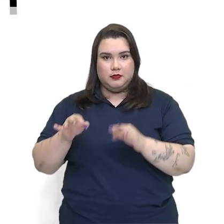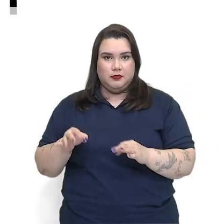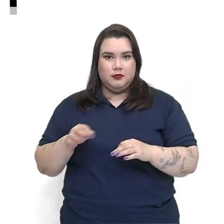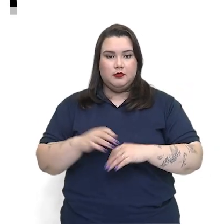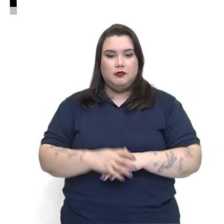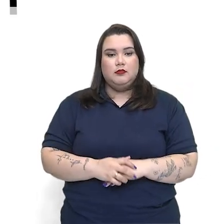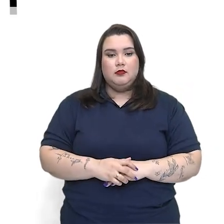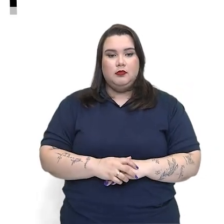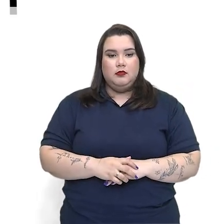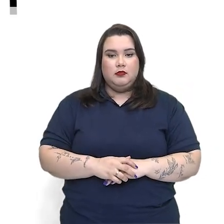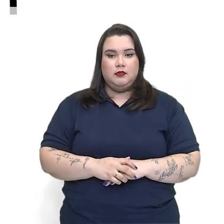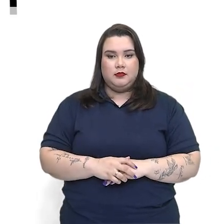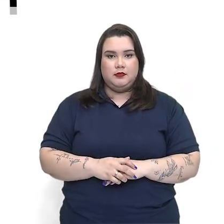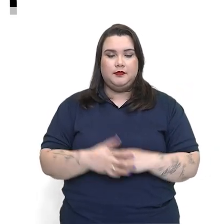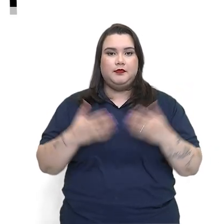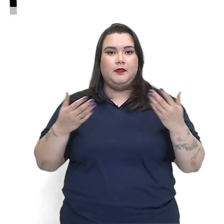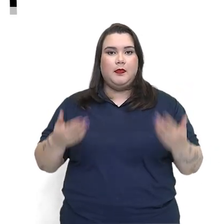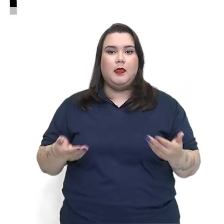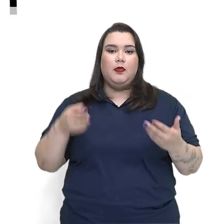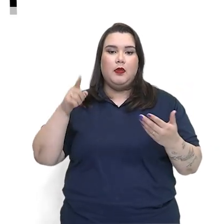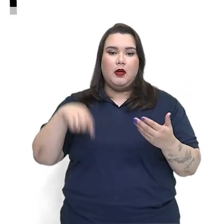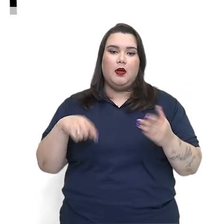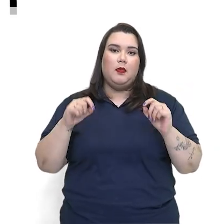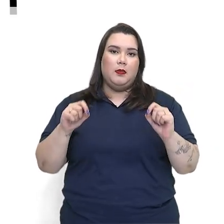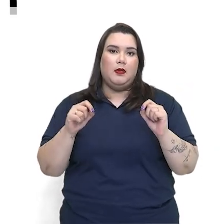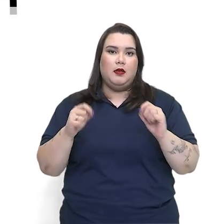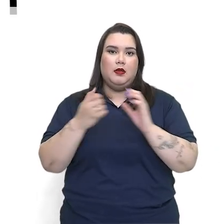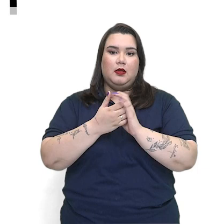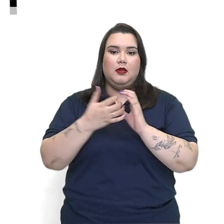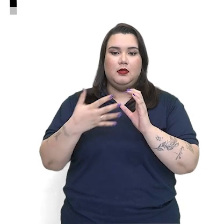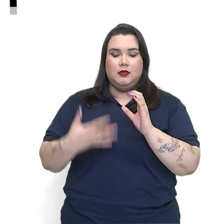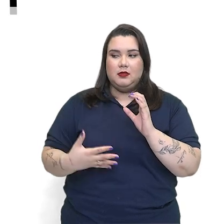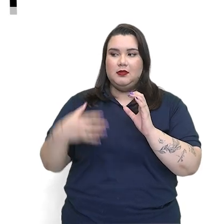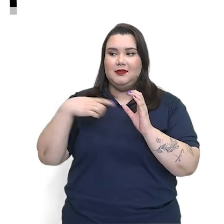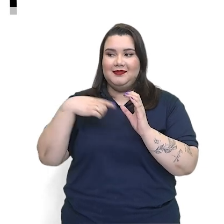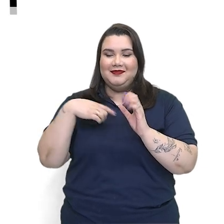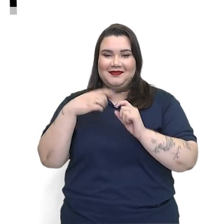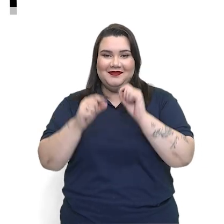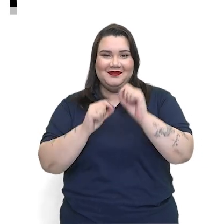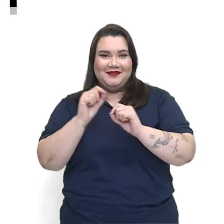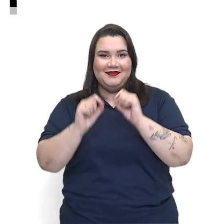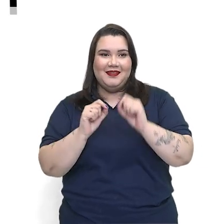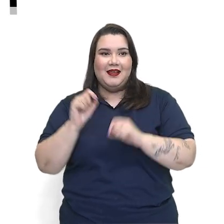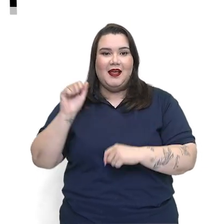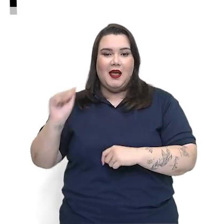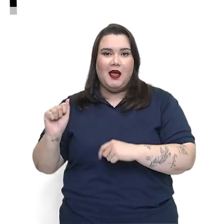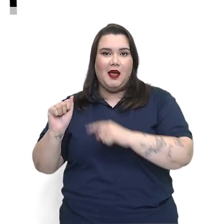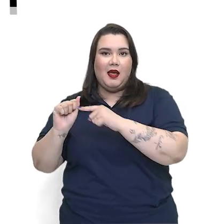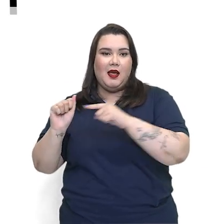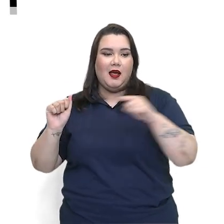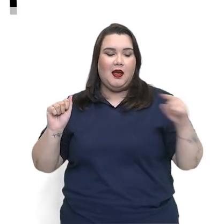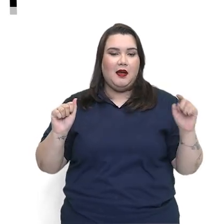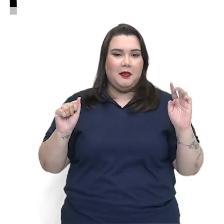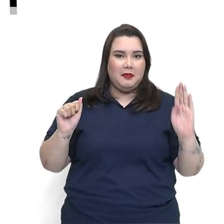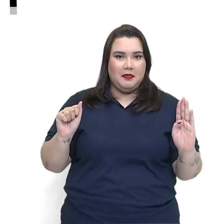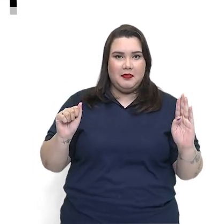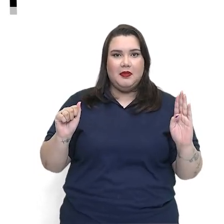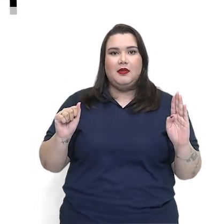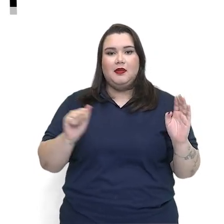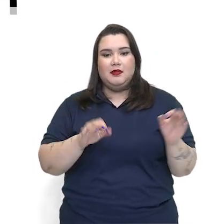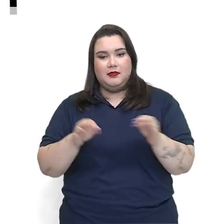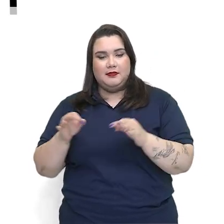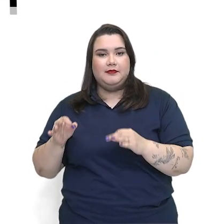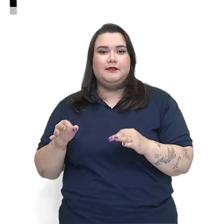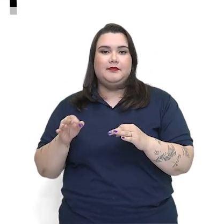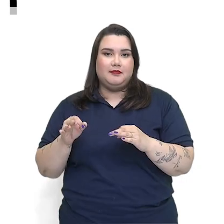aproximadamente. Beleza? Então é um conceito abstrato. Então eu posso dizer segmento de reta AB, como eu posso dizer